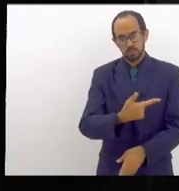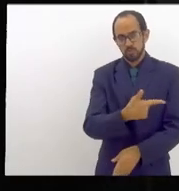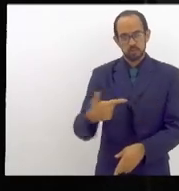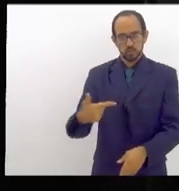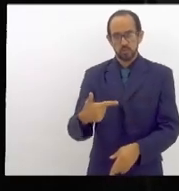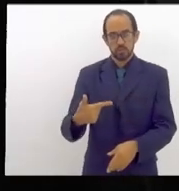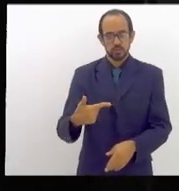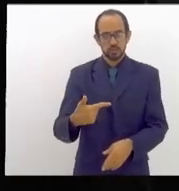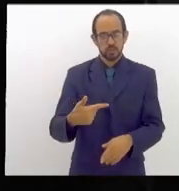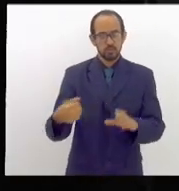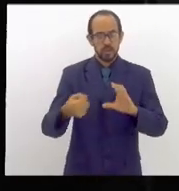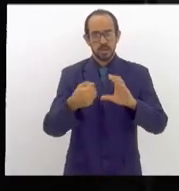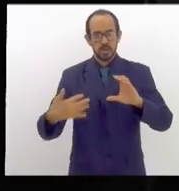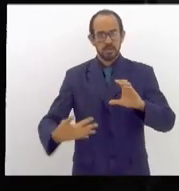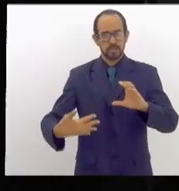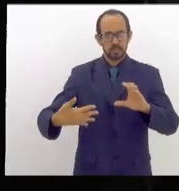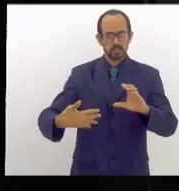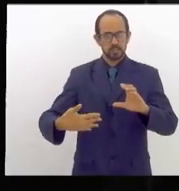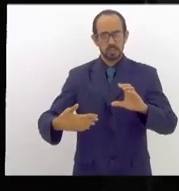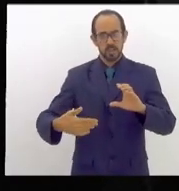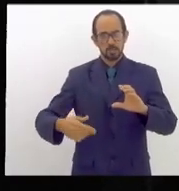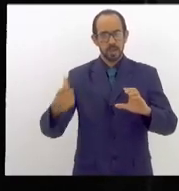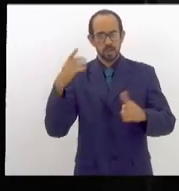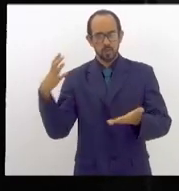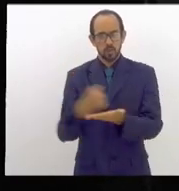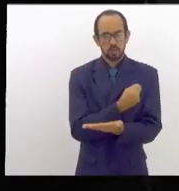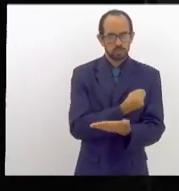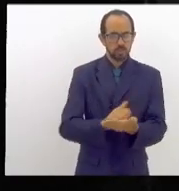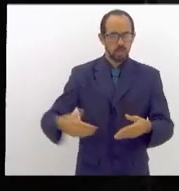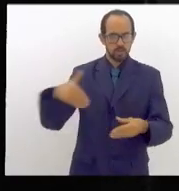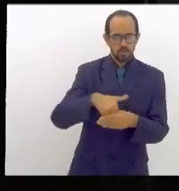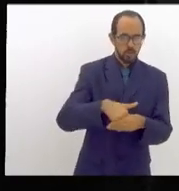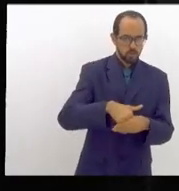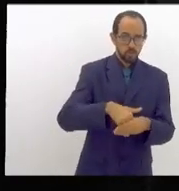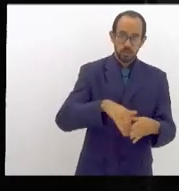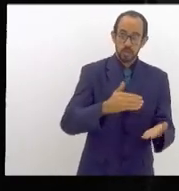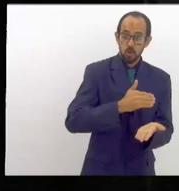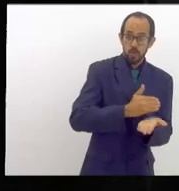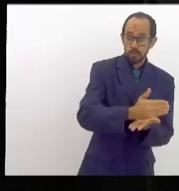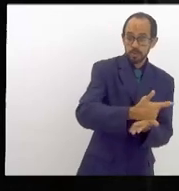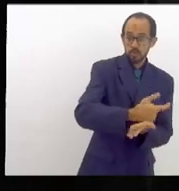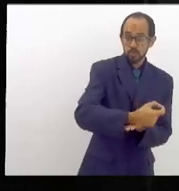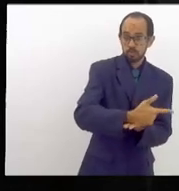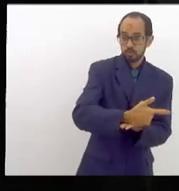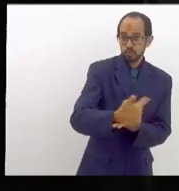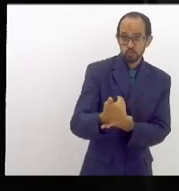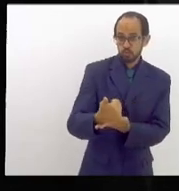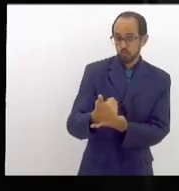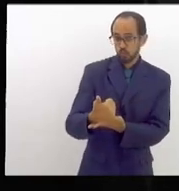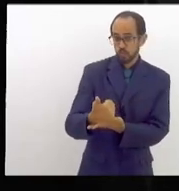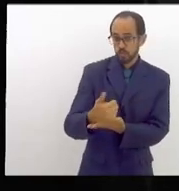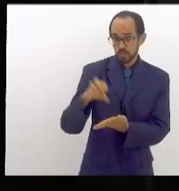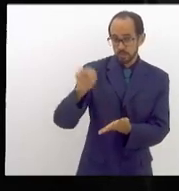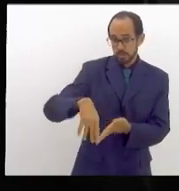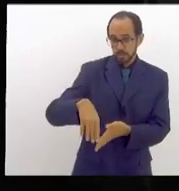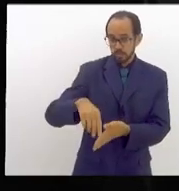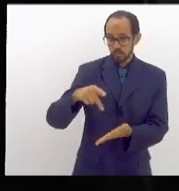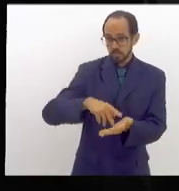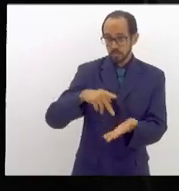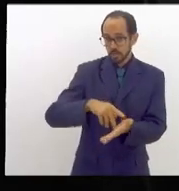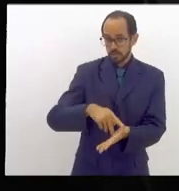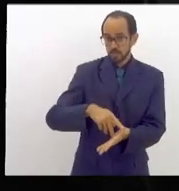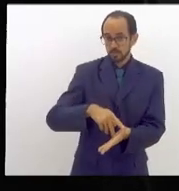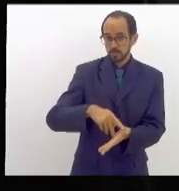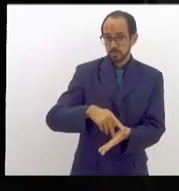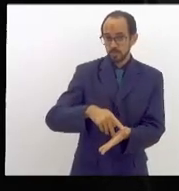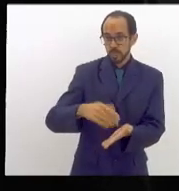de caráter nitidamente eleitoreiro ele começa em 2021 sim o processo de descentralização de recursos